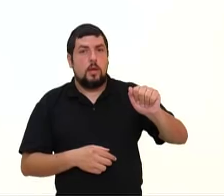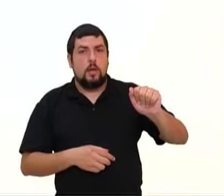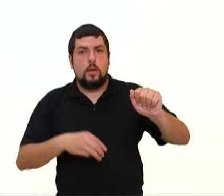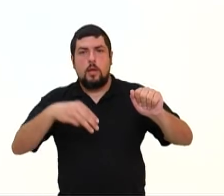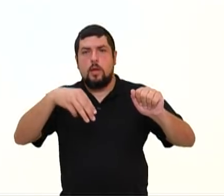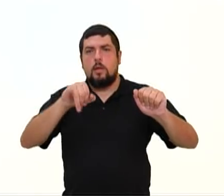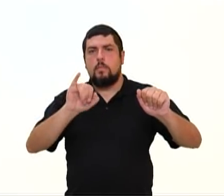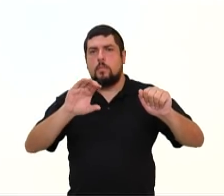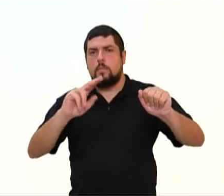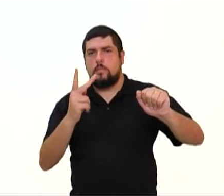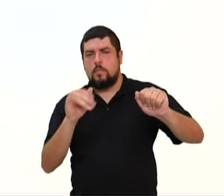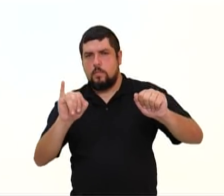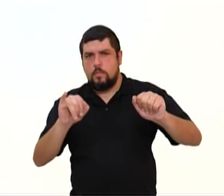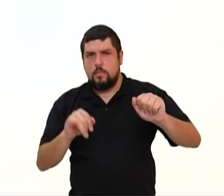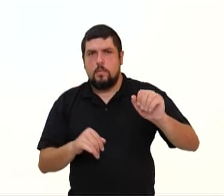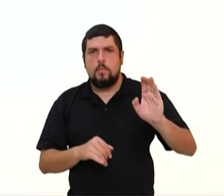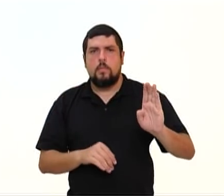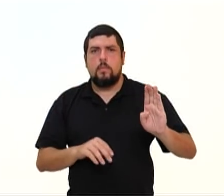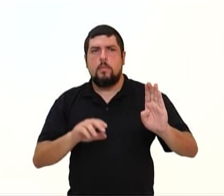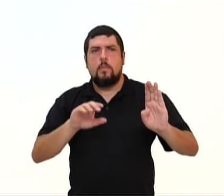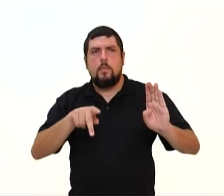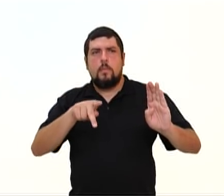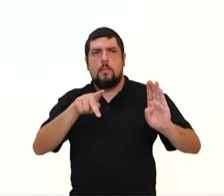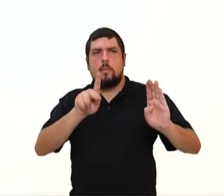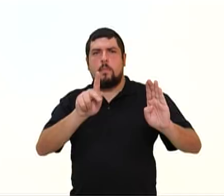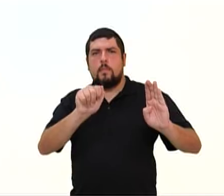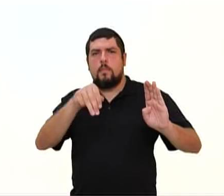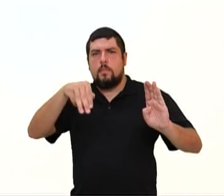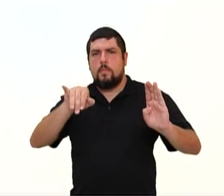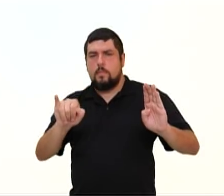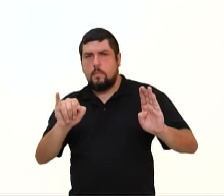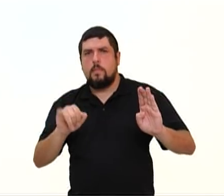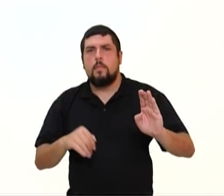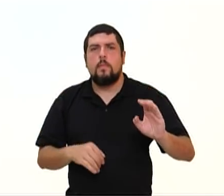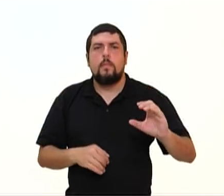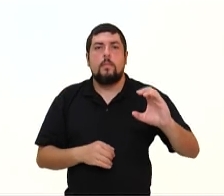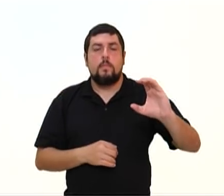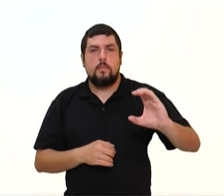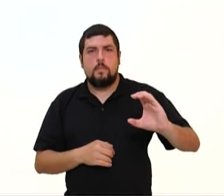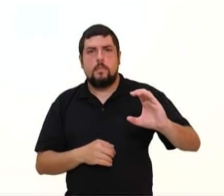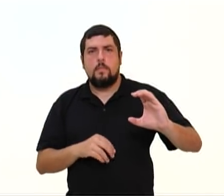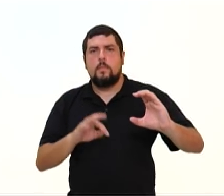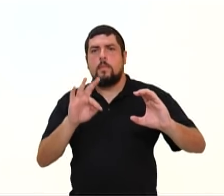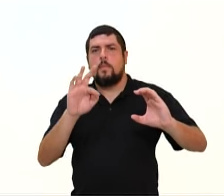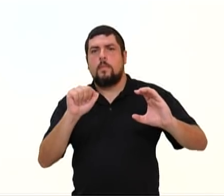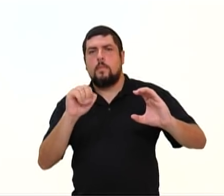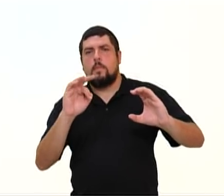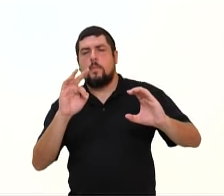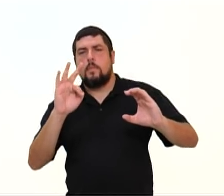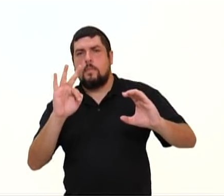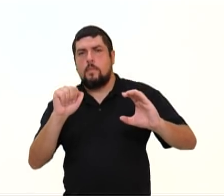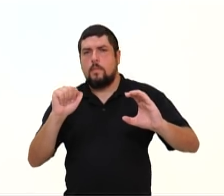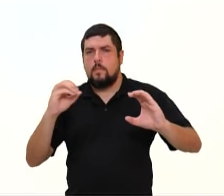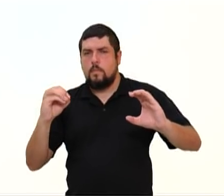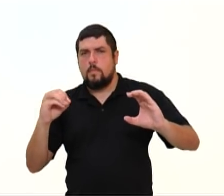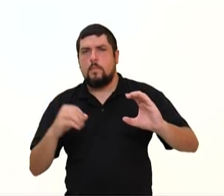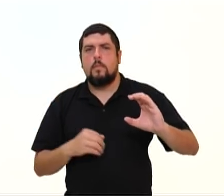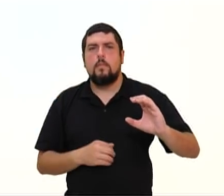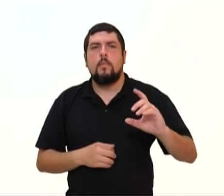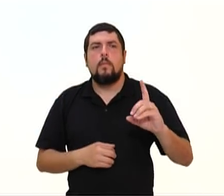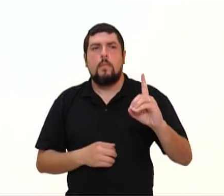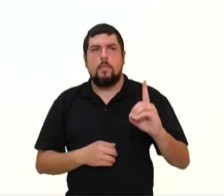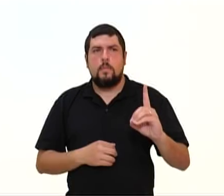caminho. Letra B, Kami ou Dharma. Letra C, Tao ou Yin Yang. Ou letra